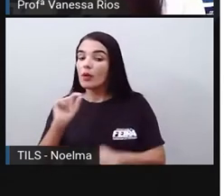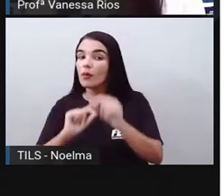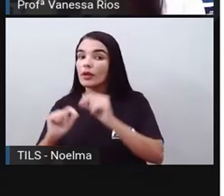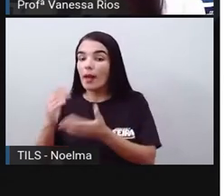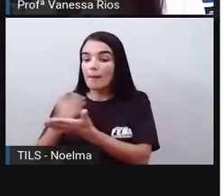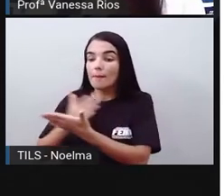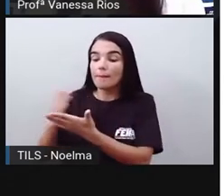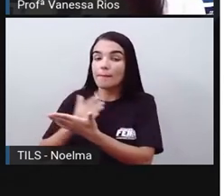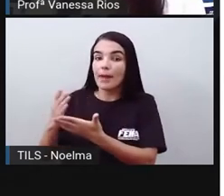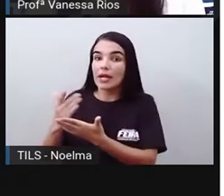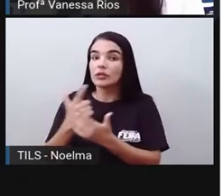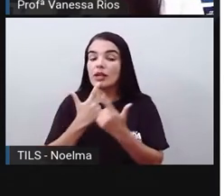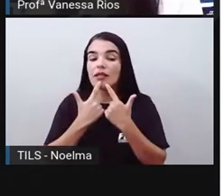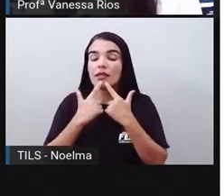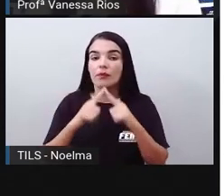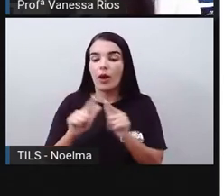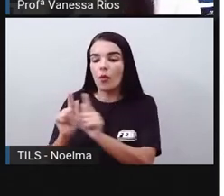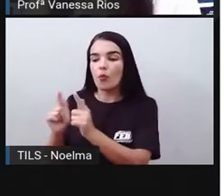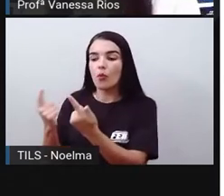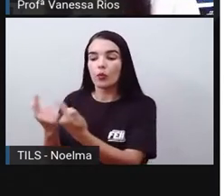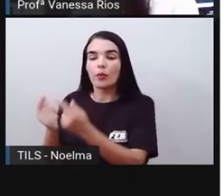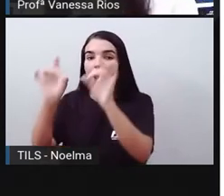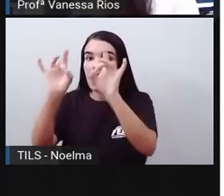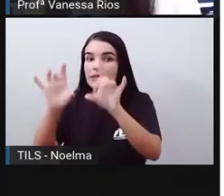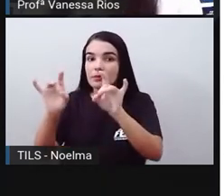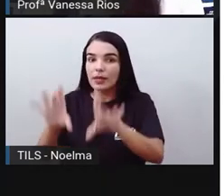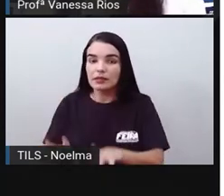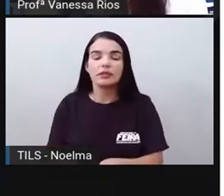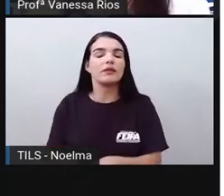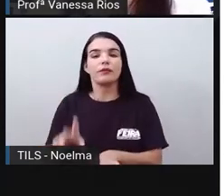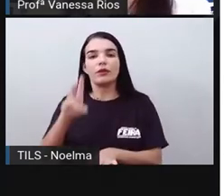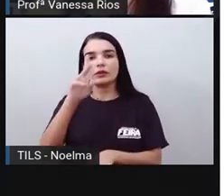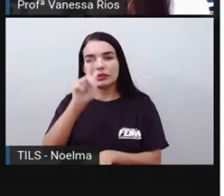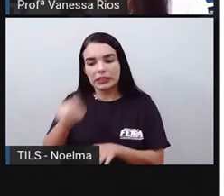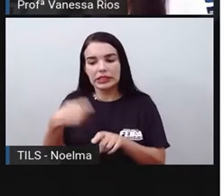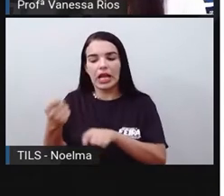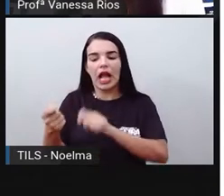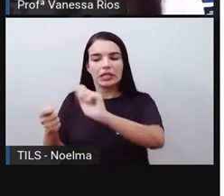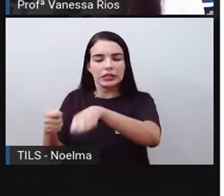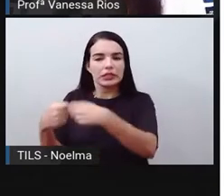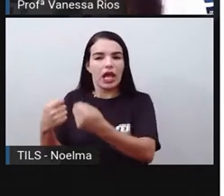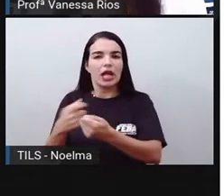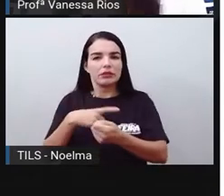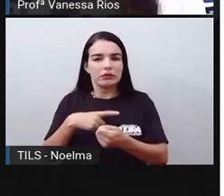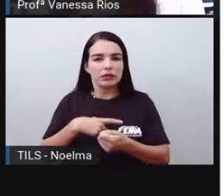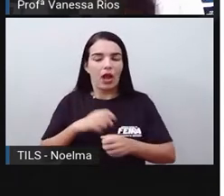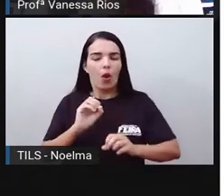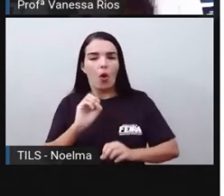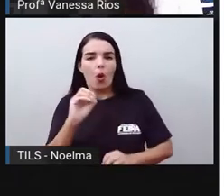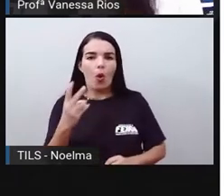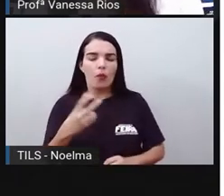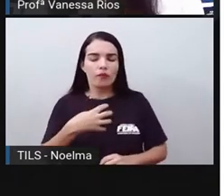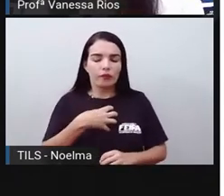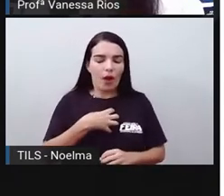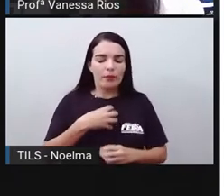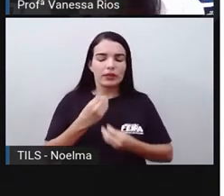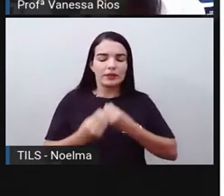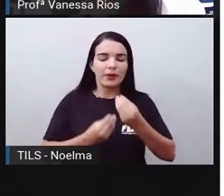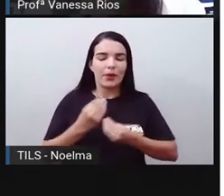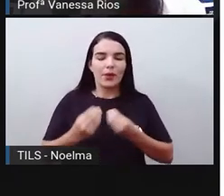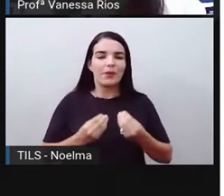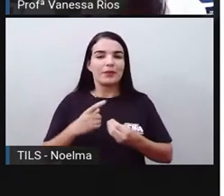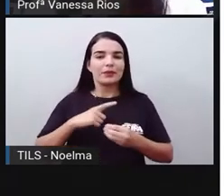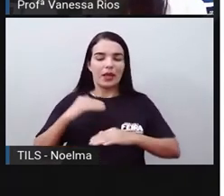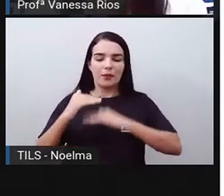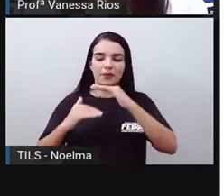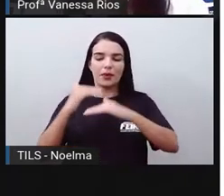parte da linguagem, né? Um grupo específico de sinais, não é? Ou de formas de manifestar esse